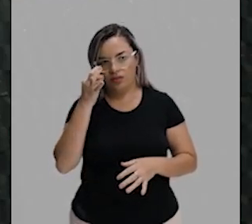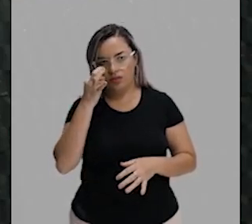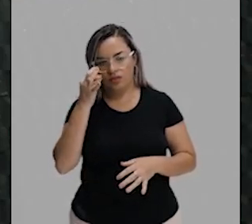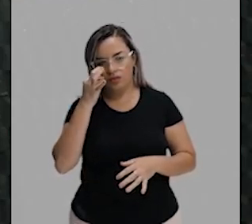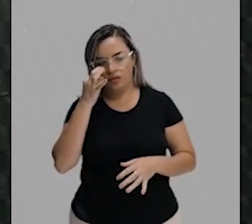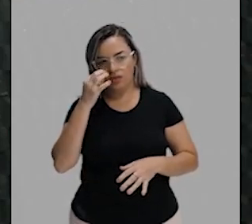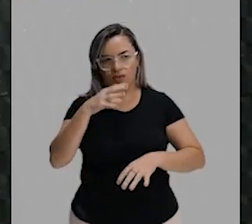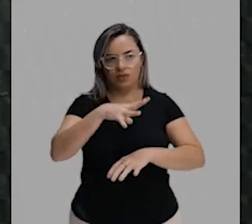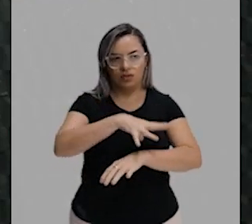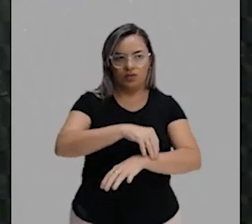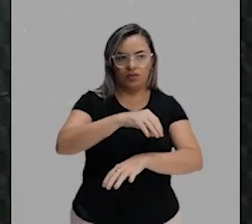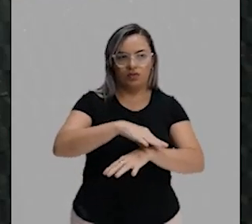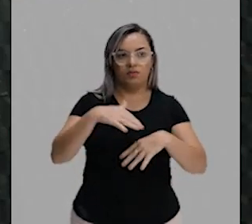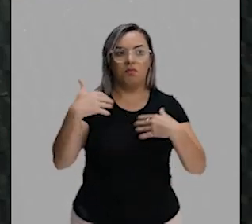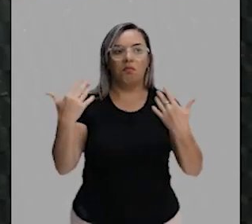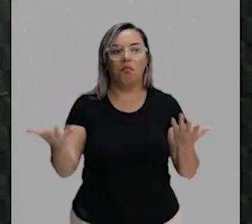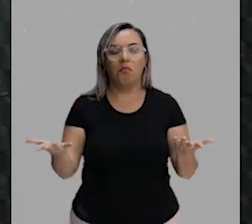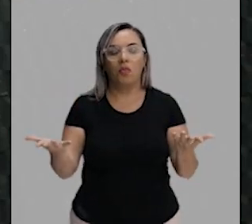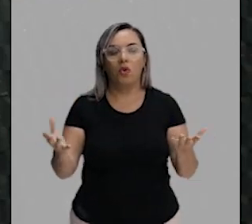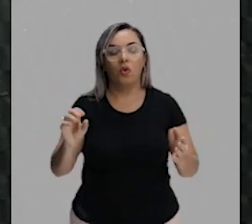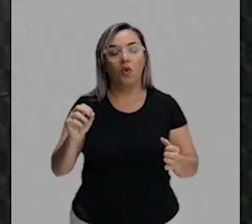lado.